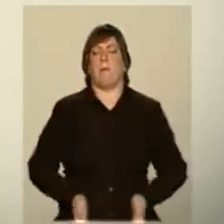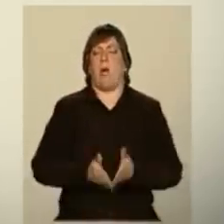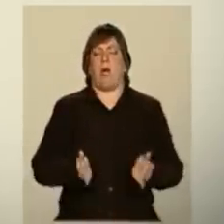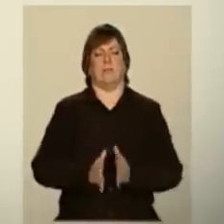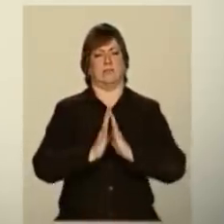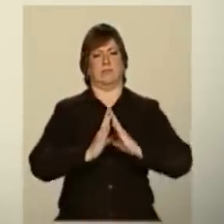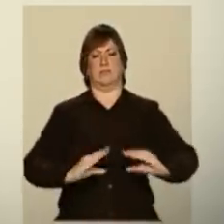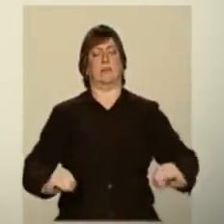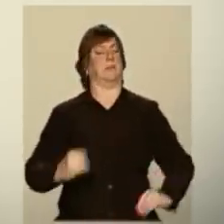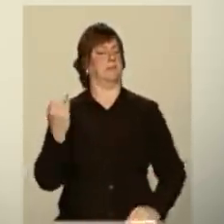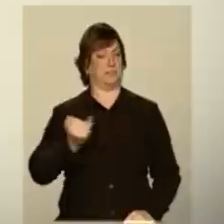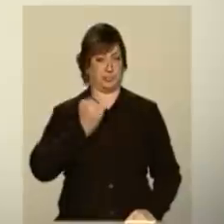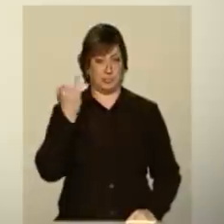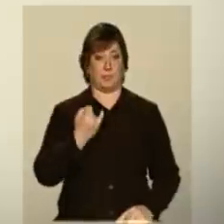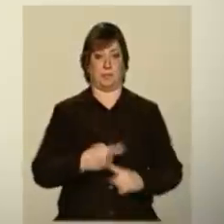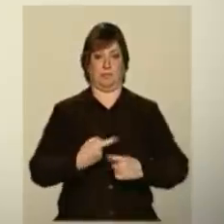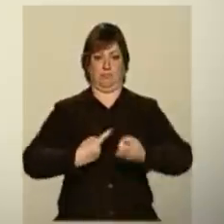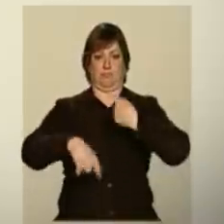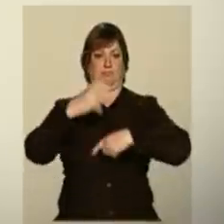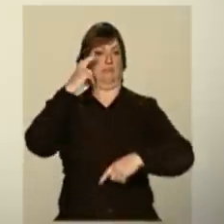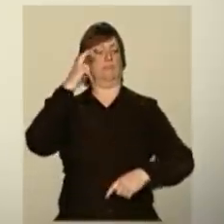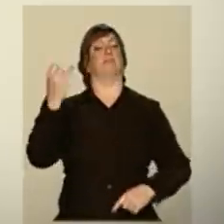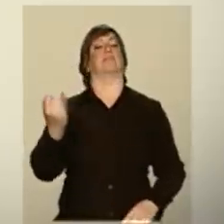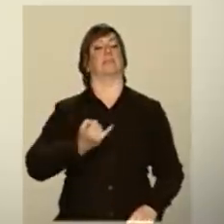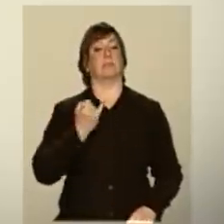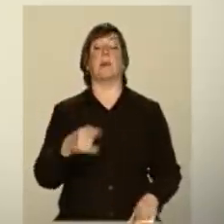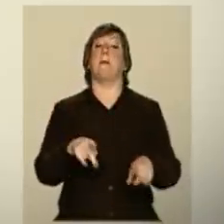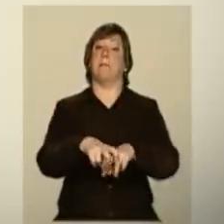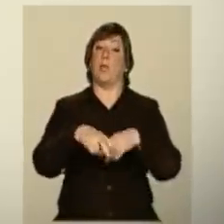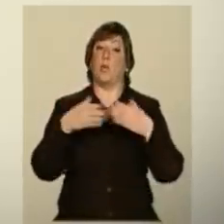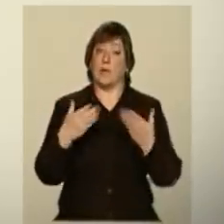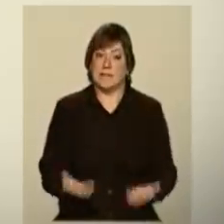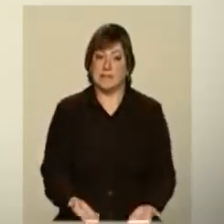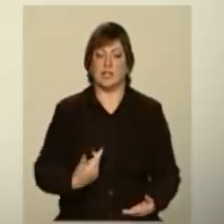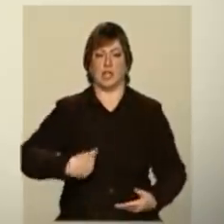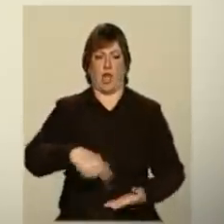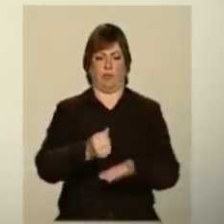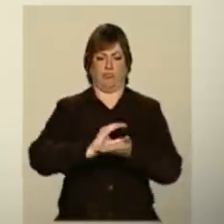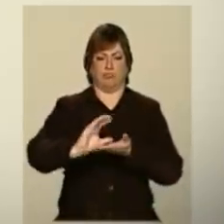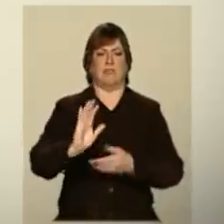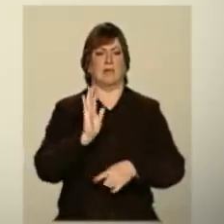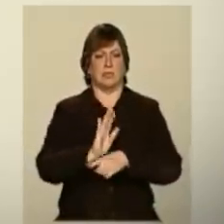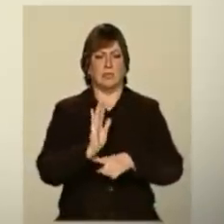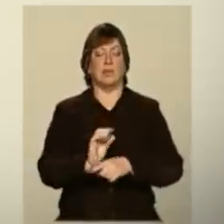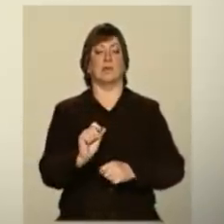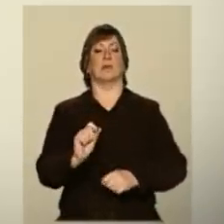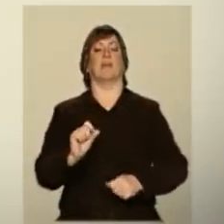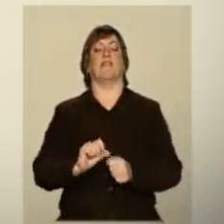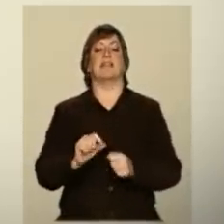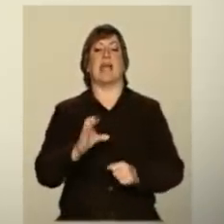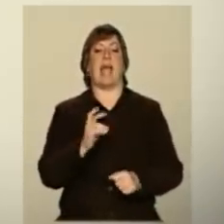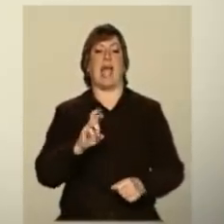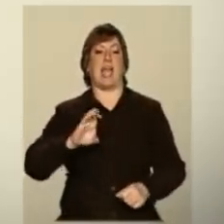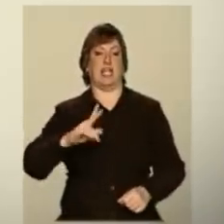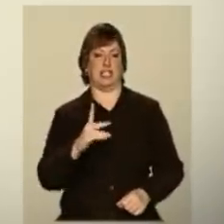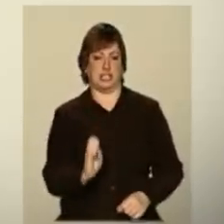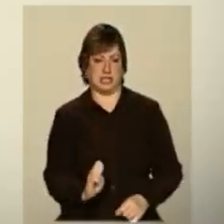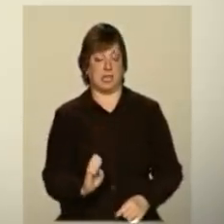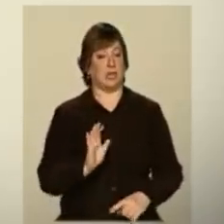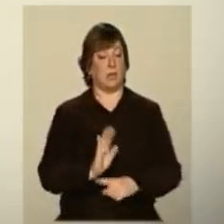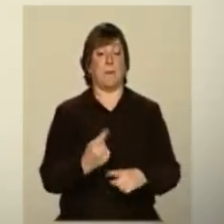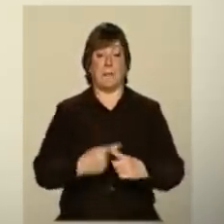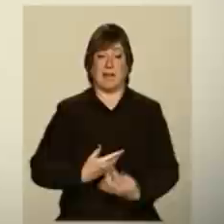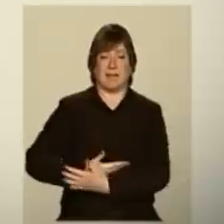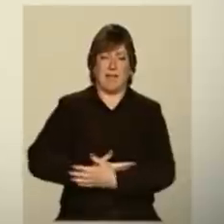isso nós estamos investindo nas creches porque as crianças Luciano desde bebês precisam